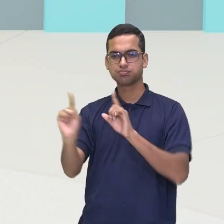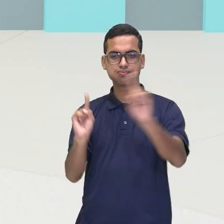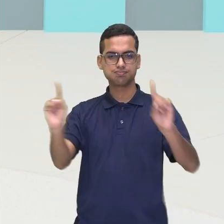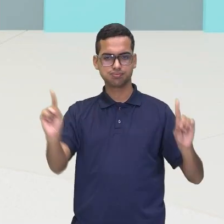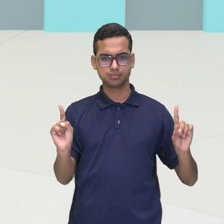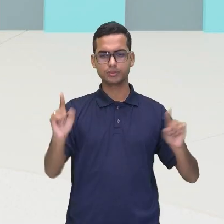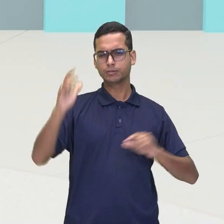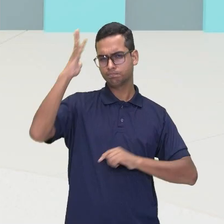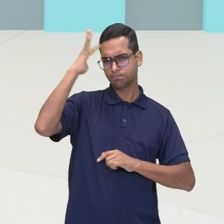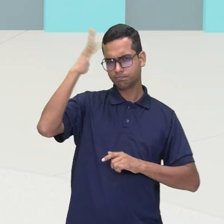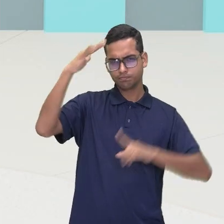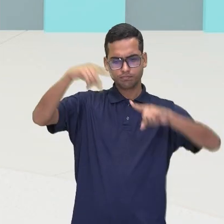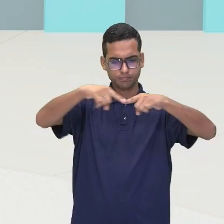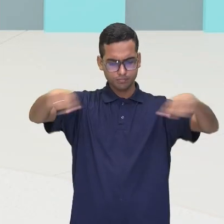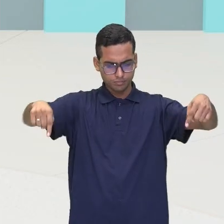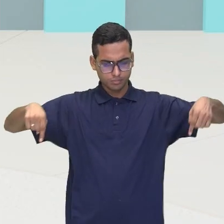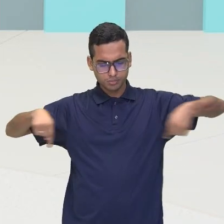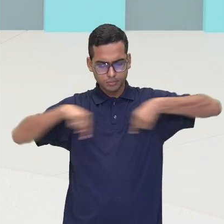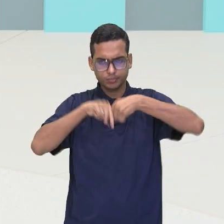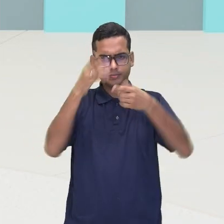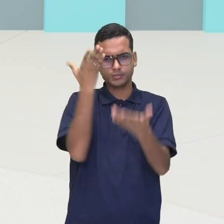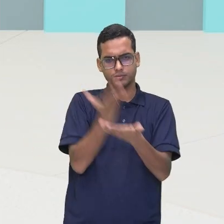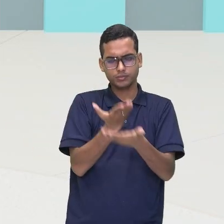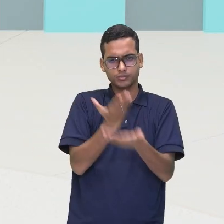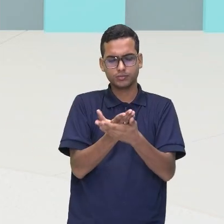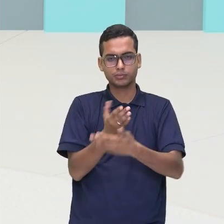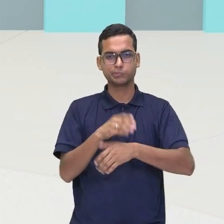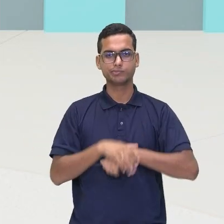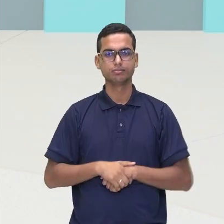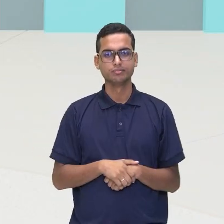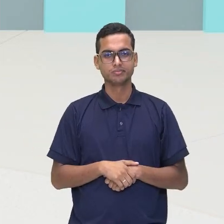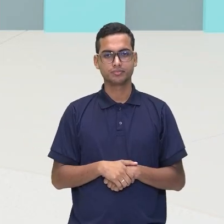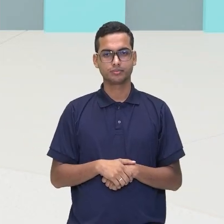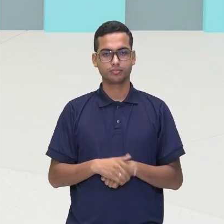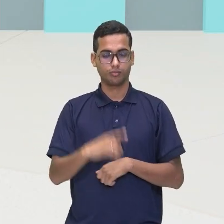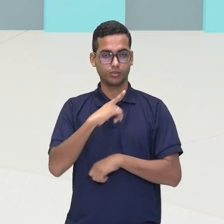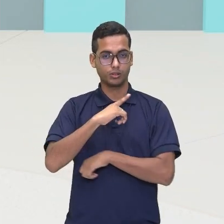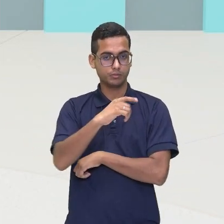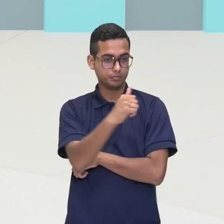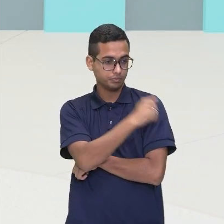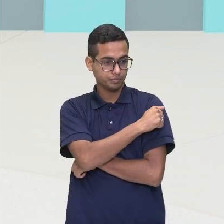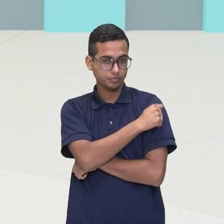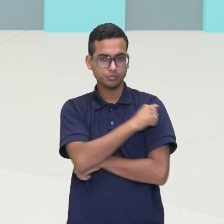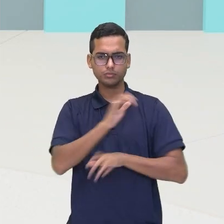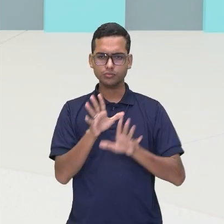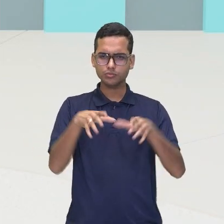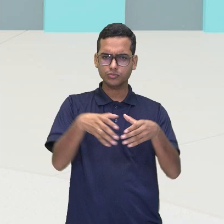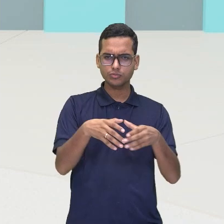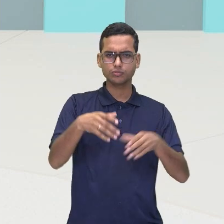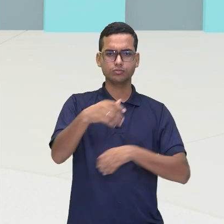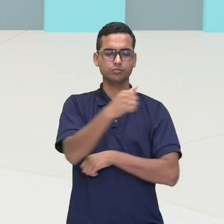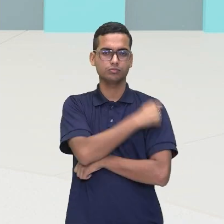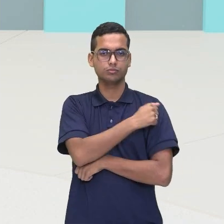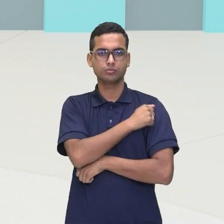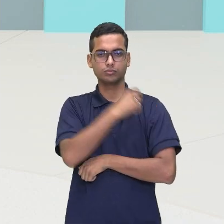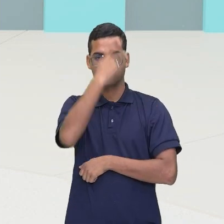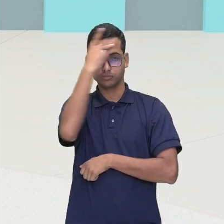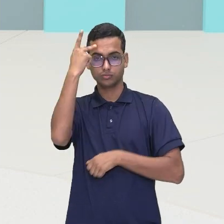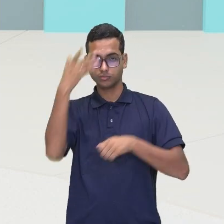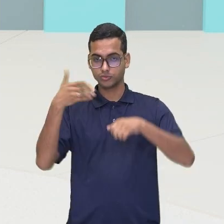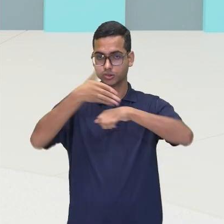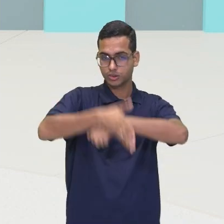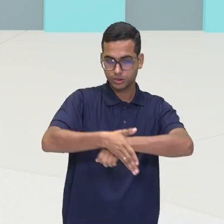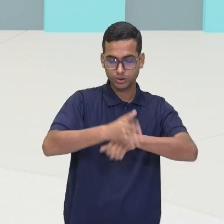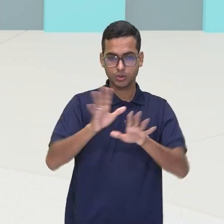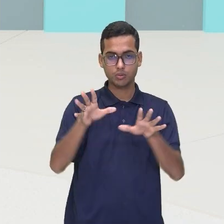sala de aula. E dentro dessa sala de aula, alguns fazem parte, outros ficam fora da sala,